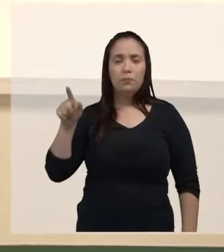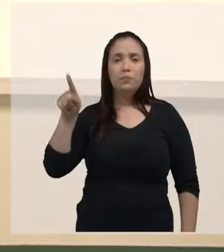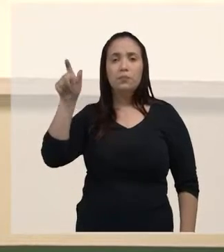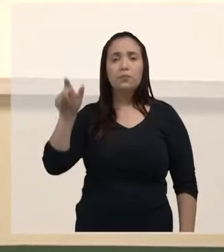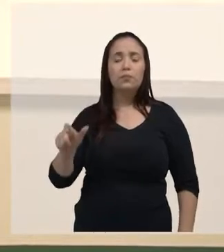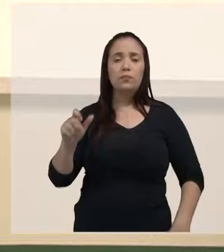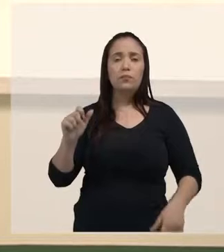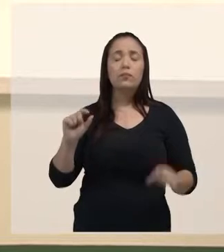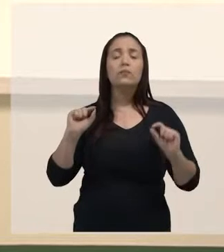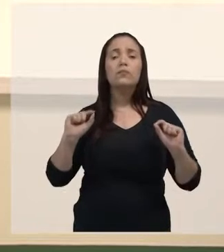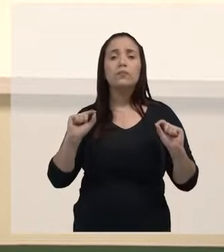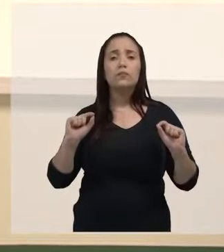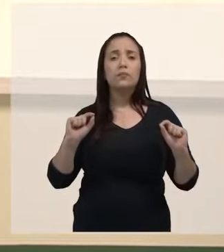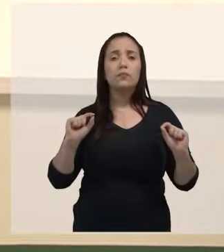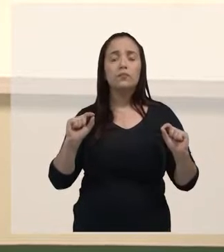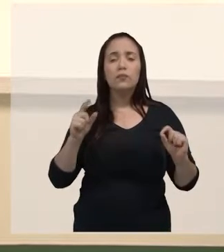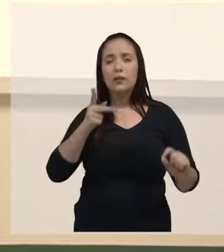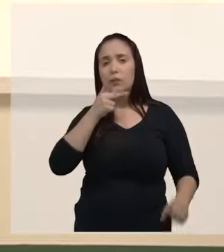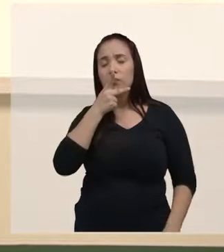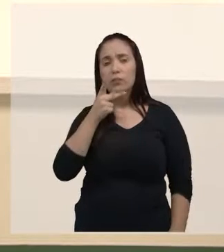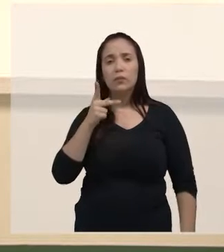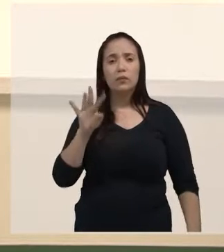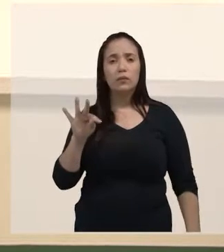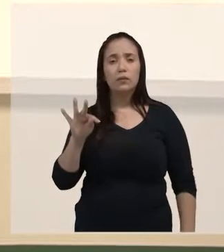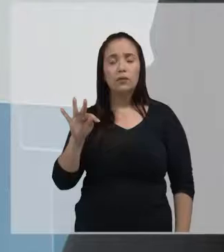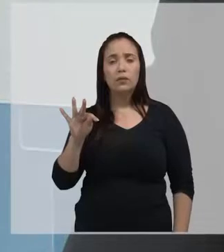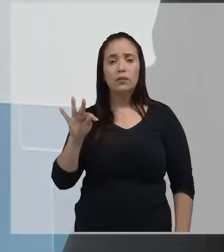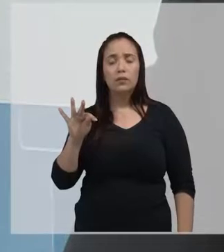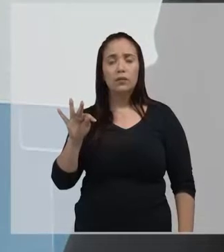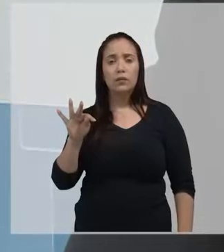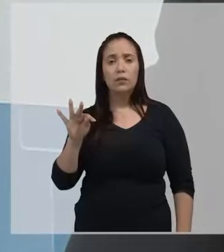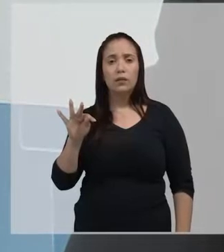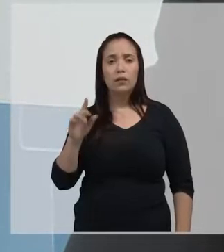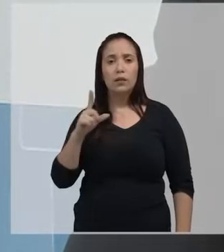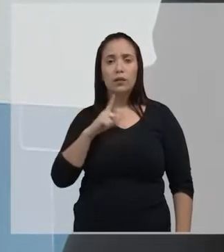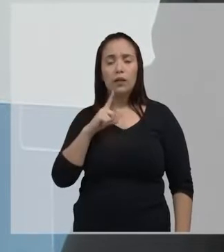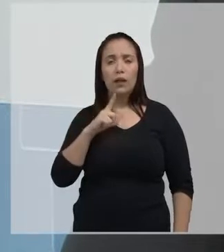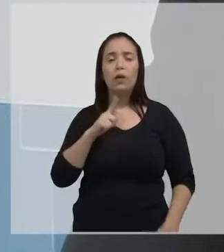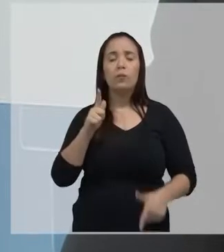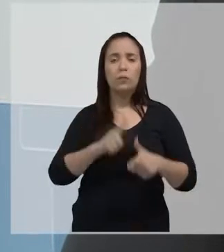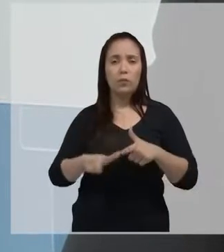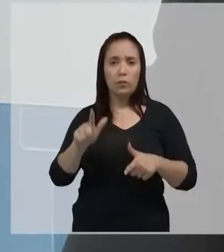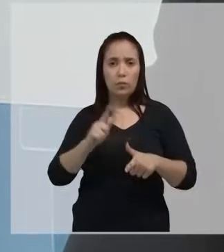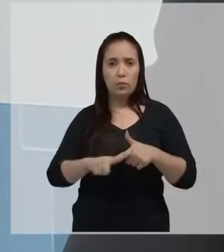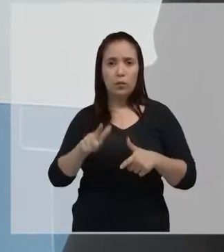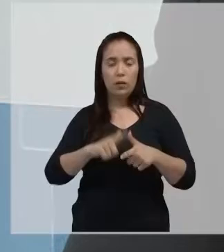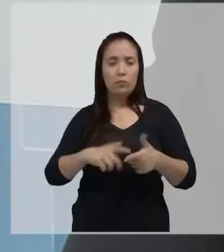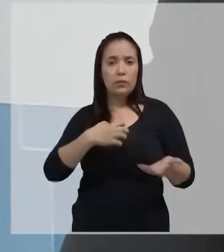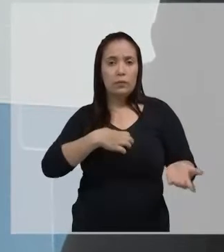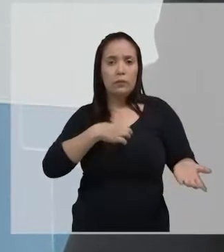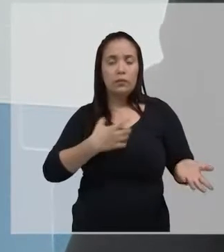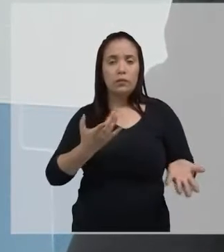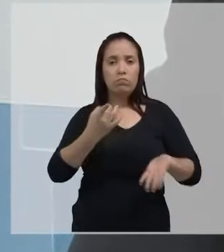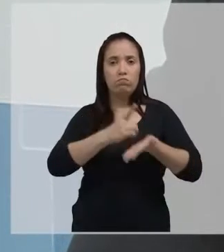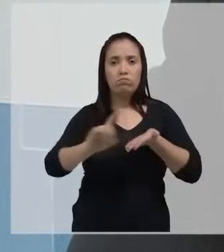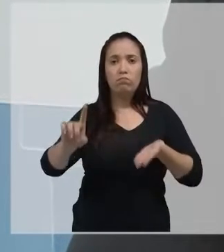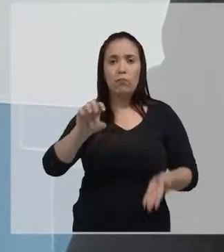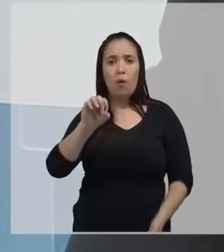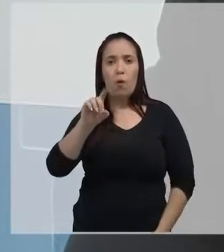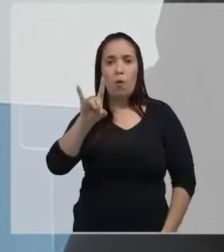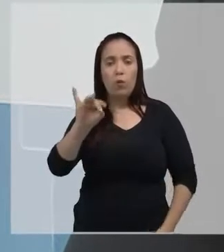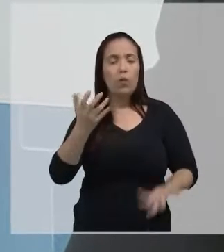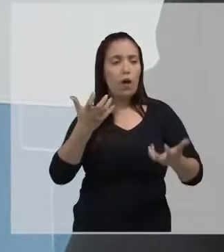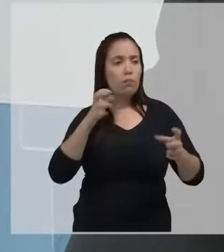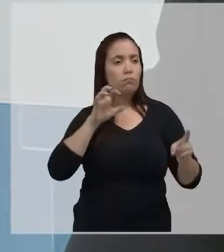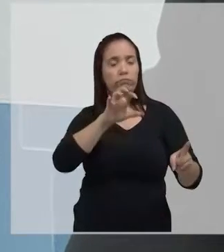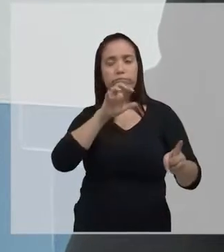partido hoje que é presidido com vísceras, com raiva, com ódio, com desatino,